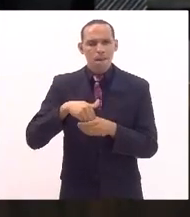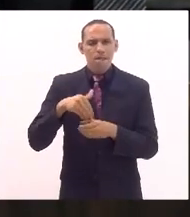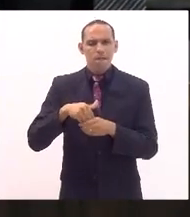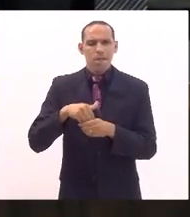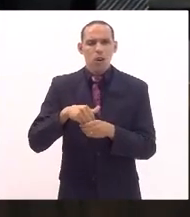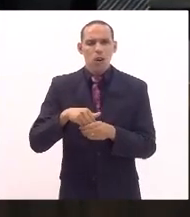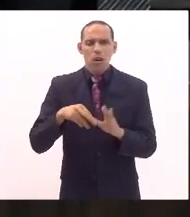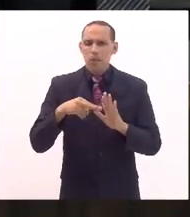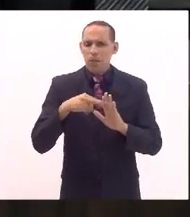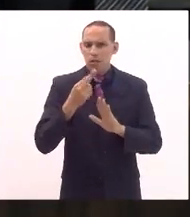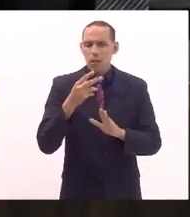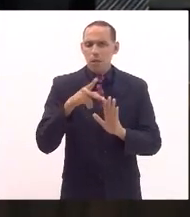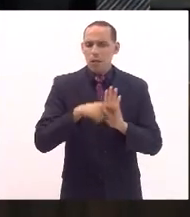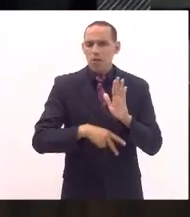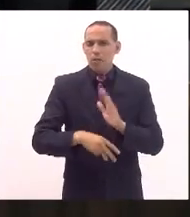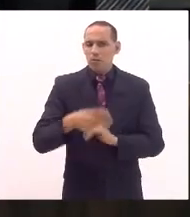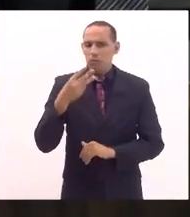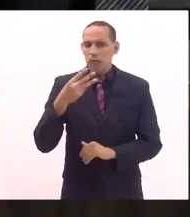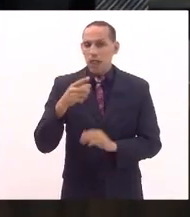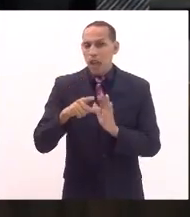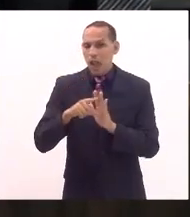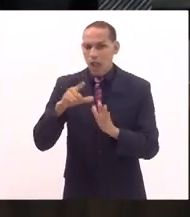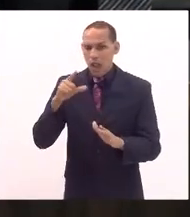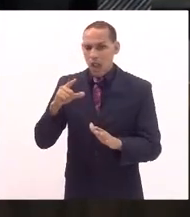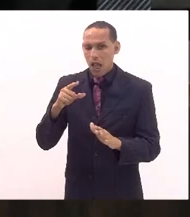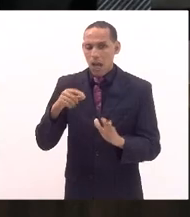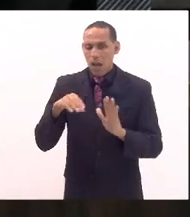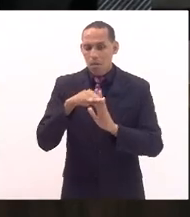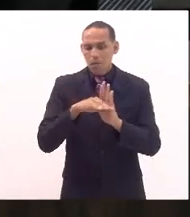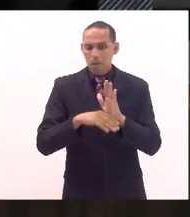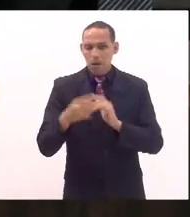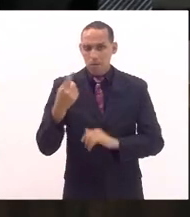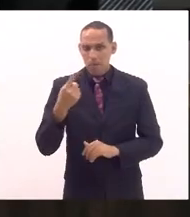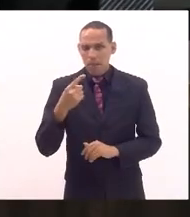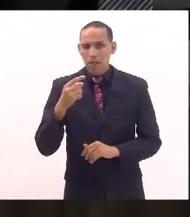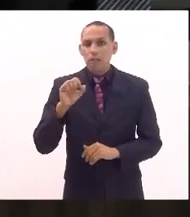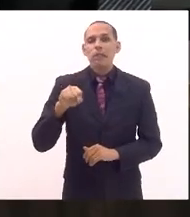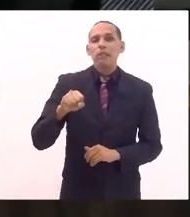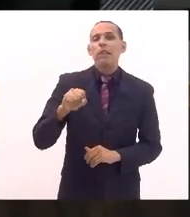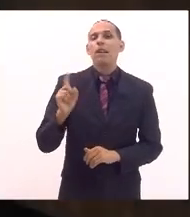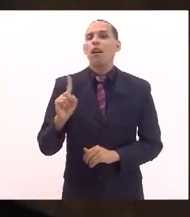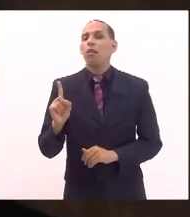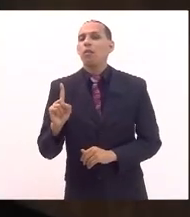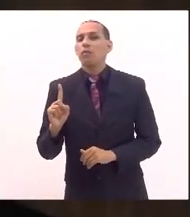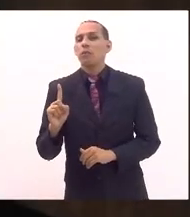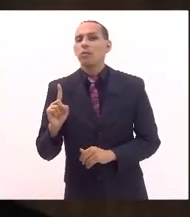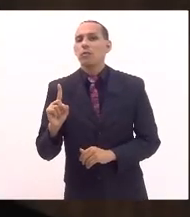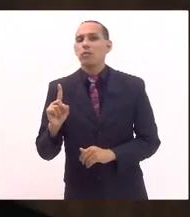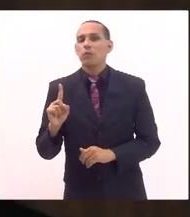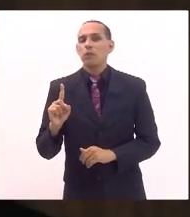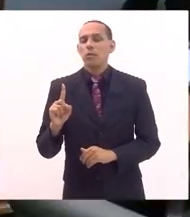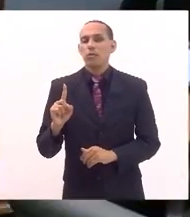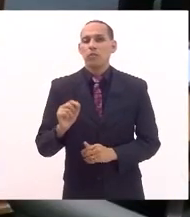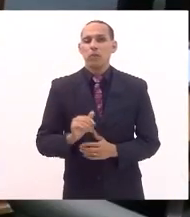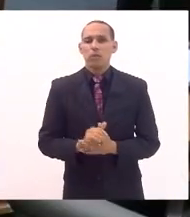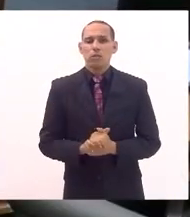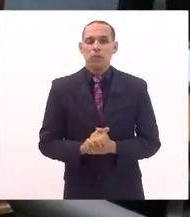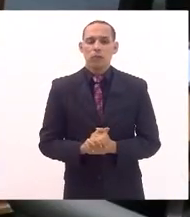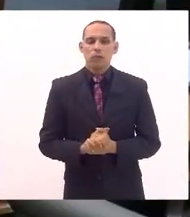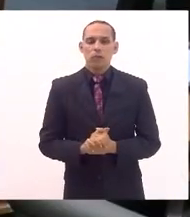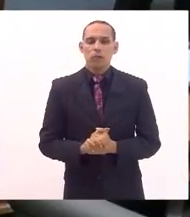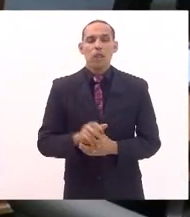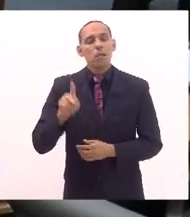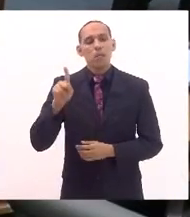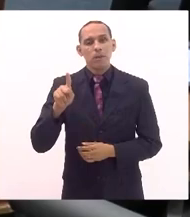de resolução antes nós irmos lá o primeiro da pauta sim ou não o senhor